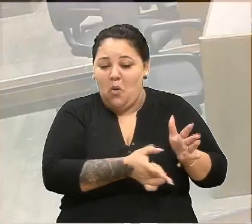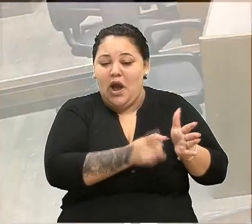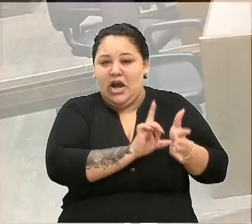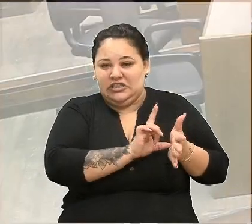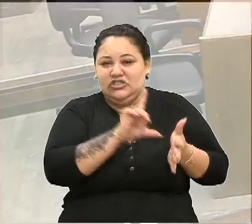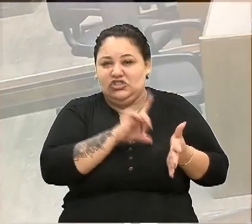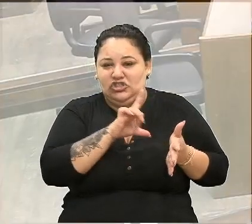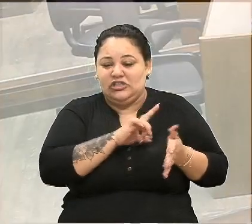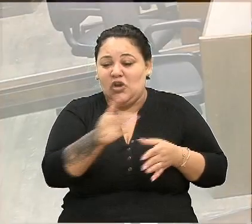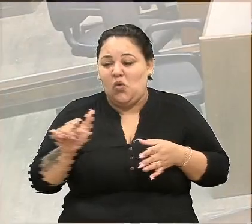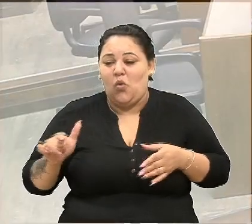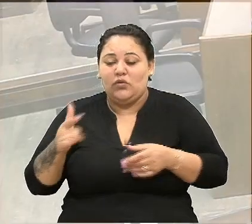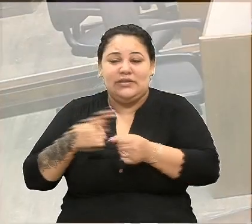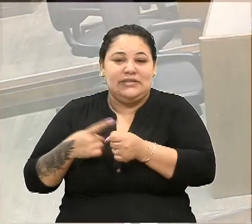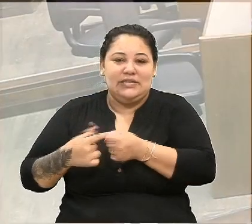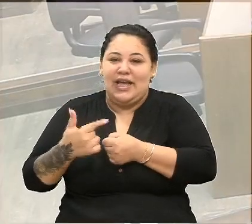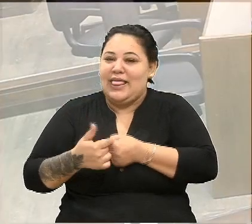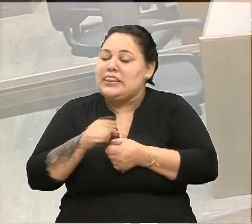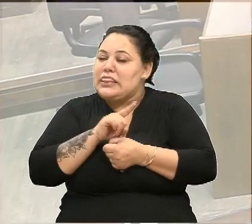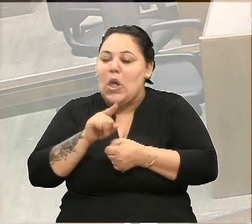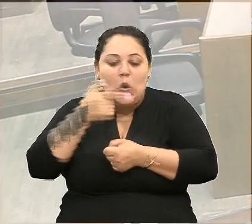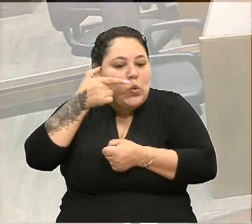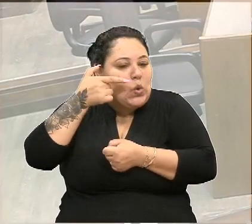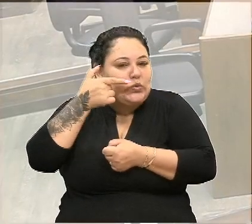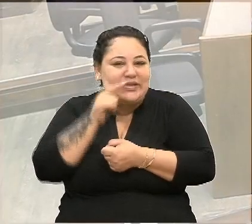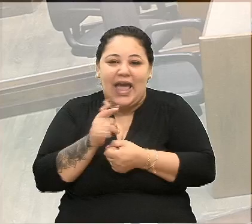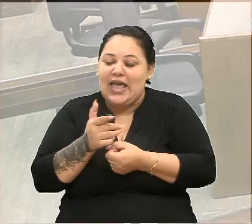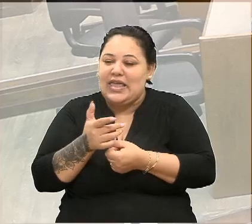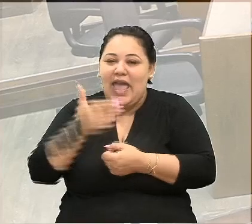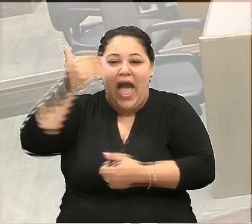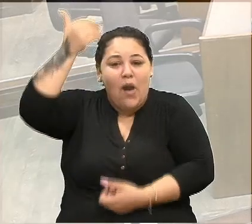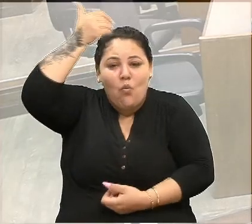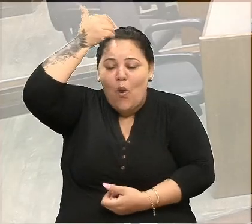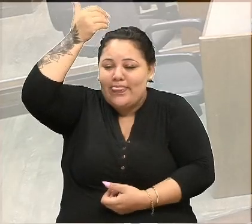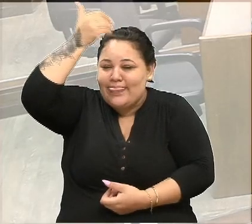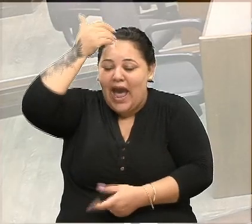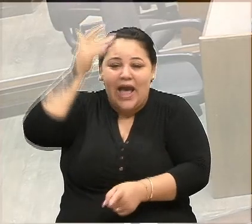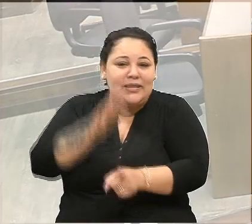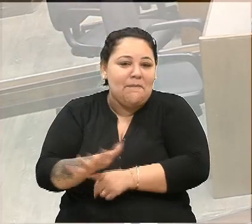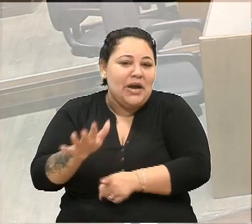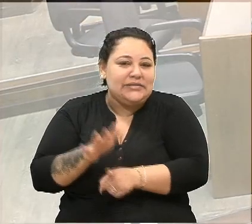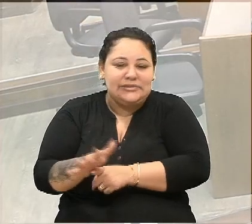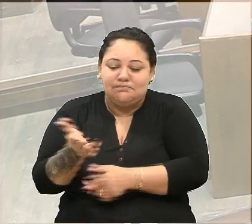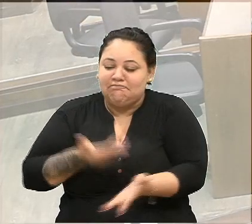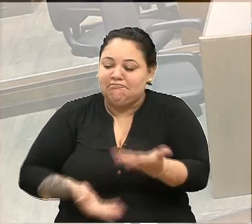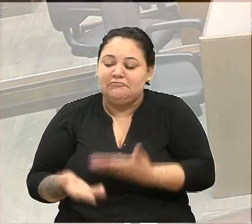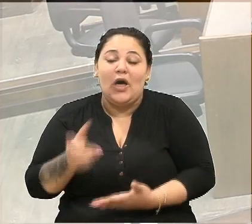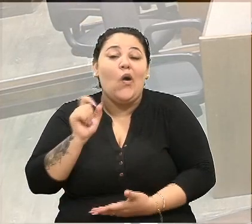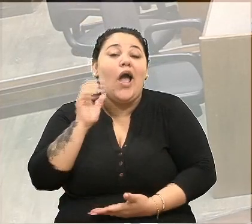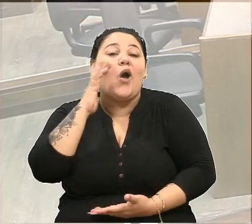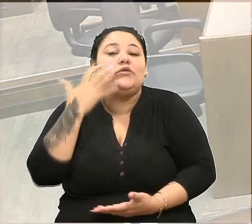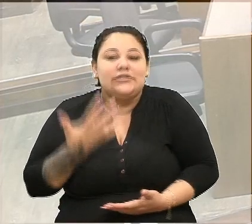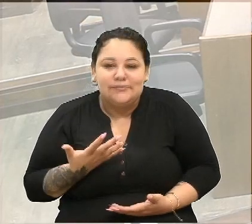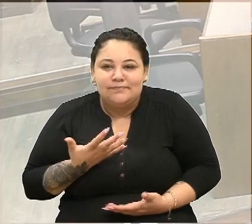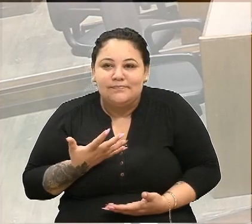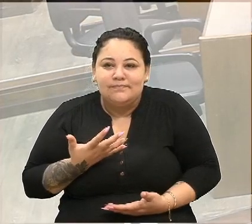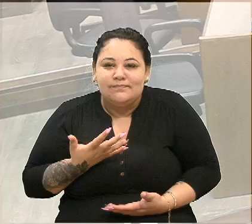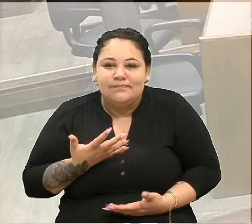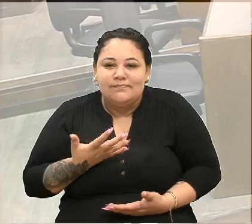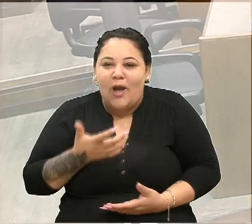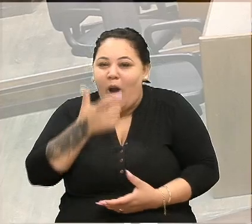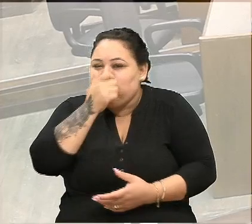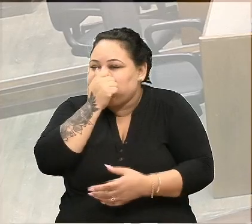outras cidades não conseguiram mais fazer essa prestação de serviço, e aí o que aconteceu? Acumulou